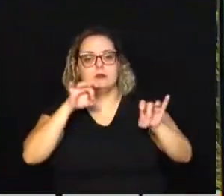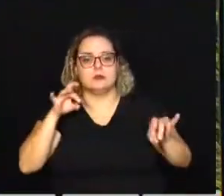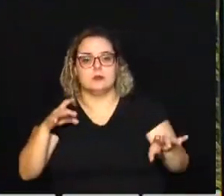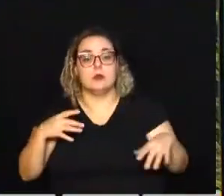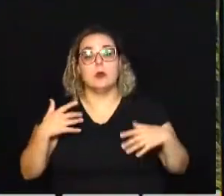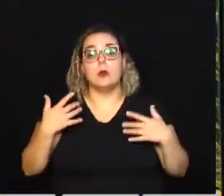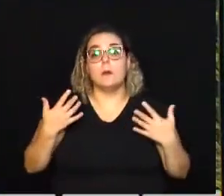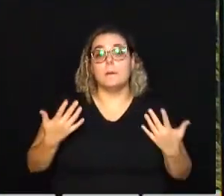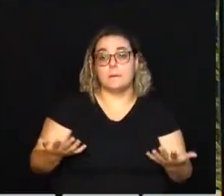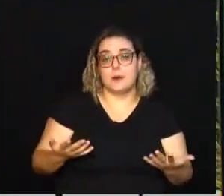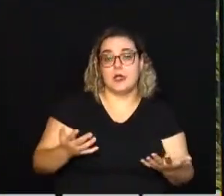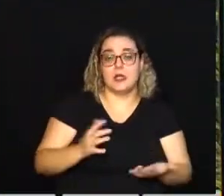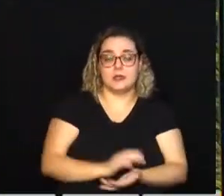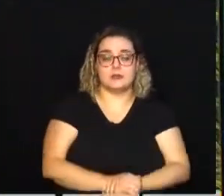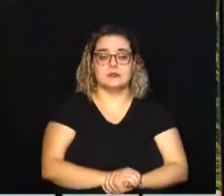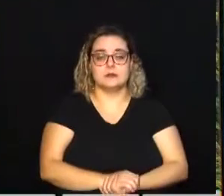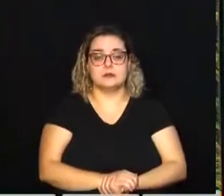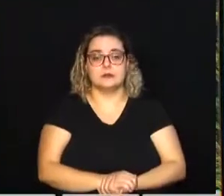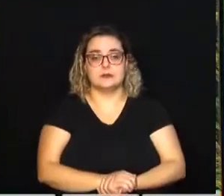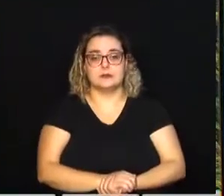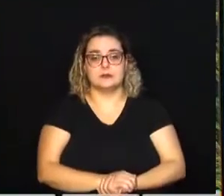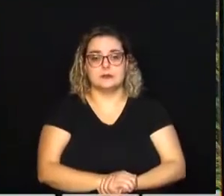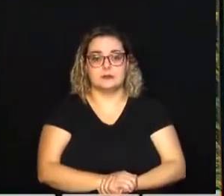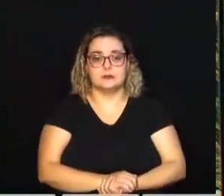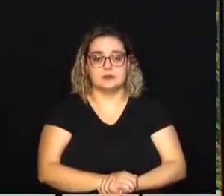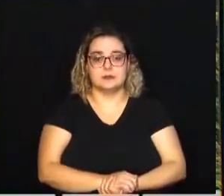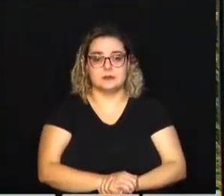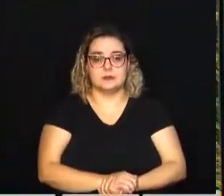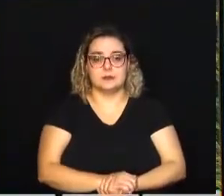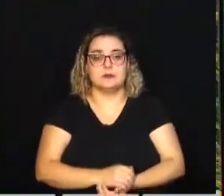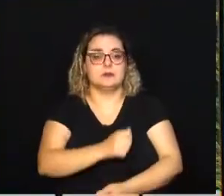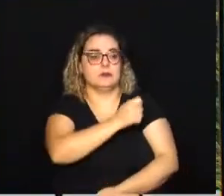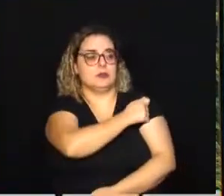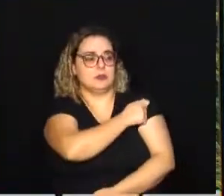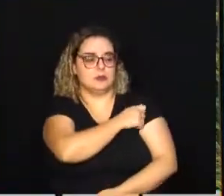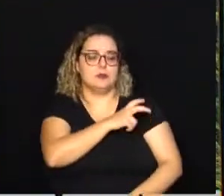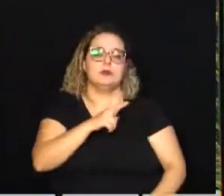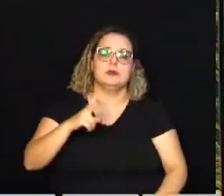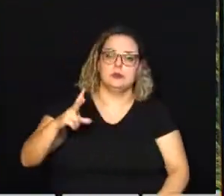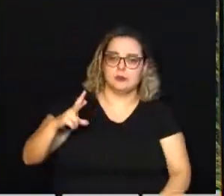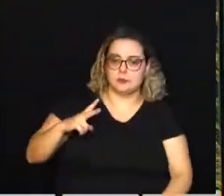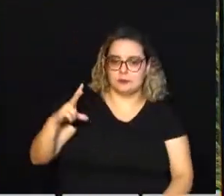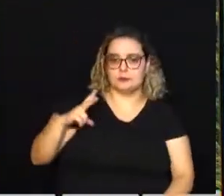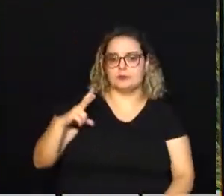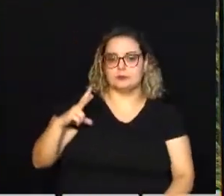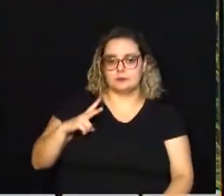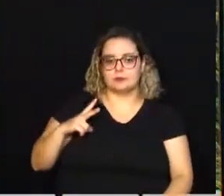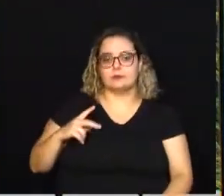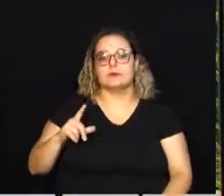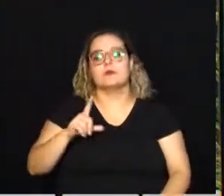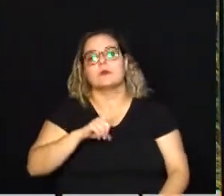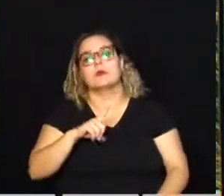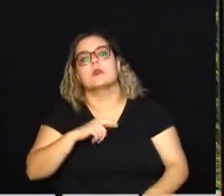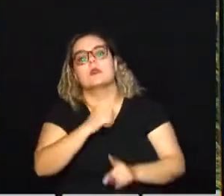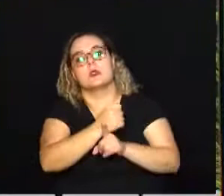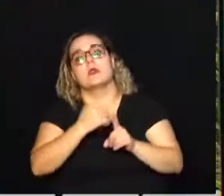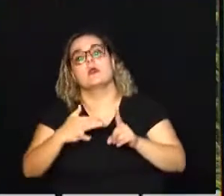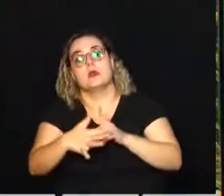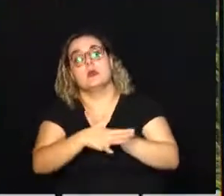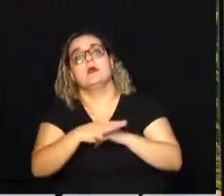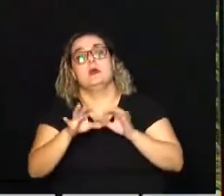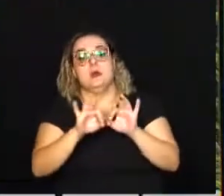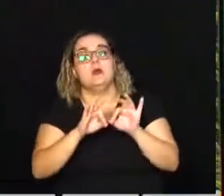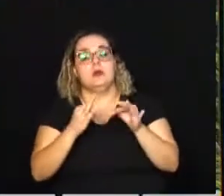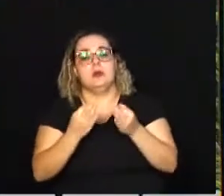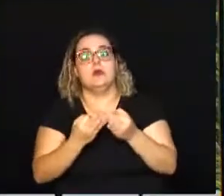né? E alunos que estão na rede particular, né, que têm uma condição social familiar